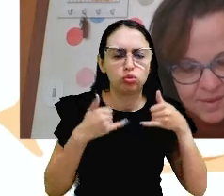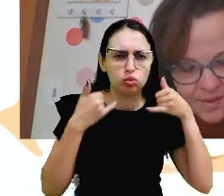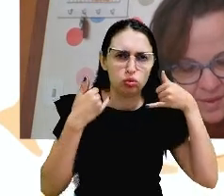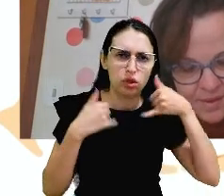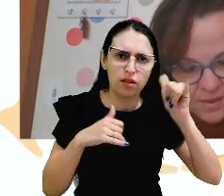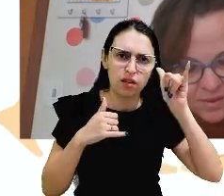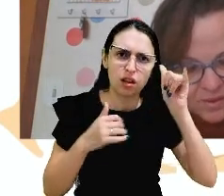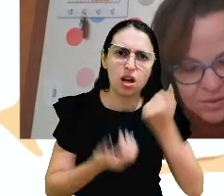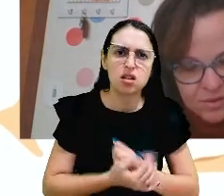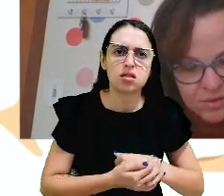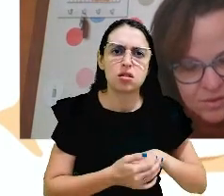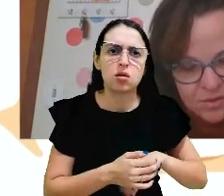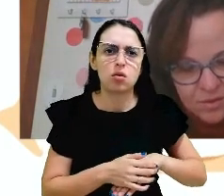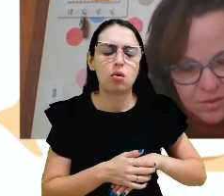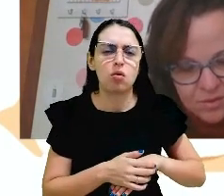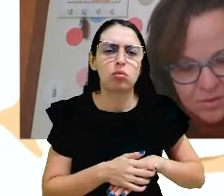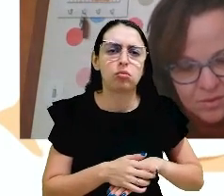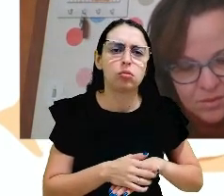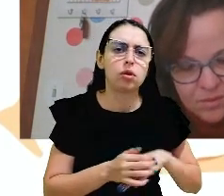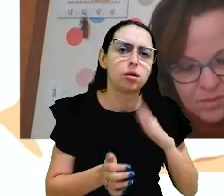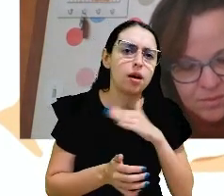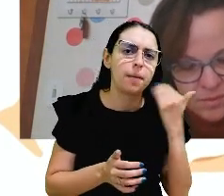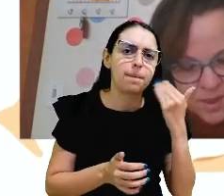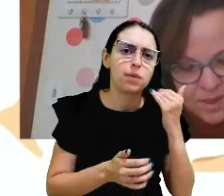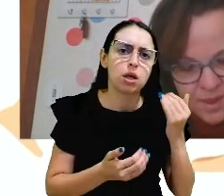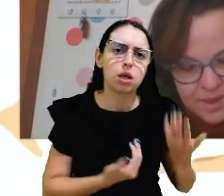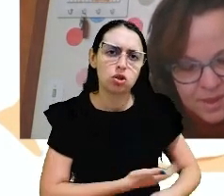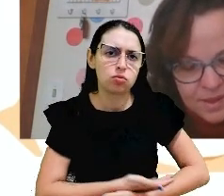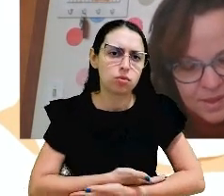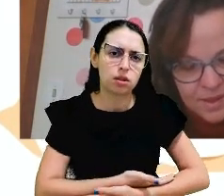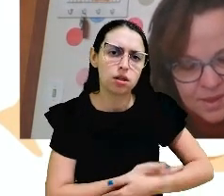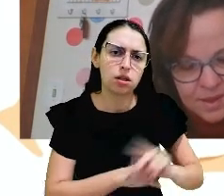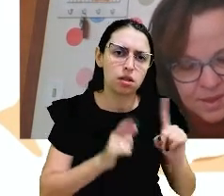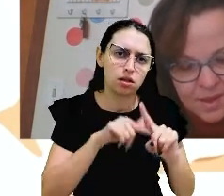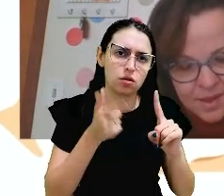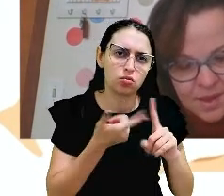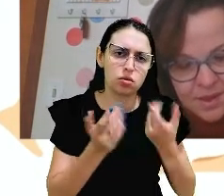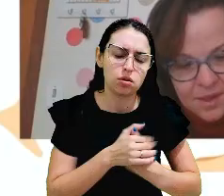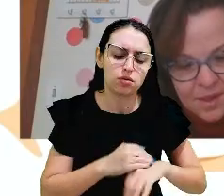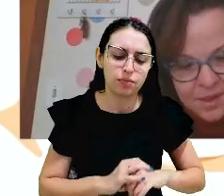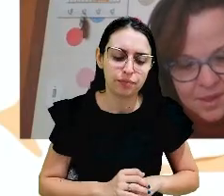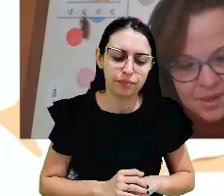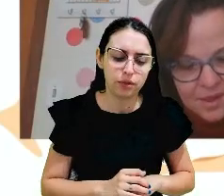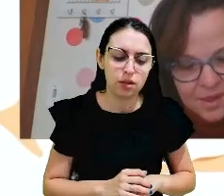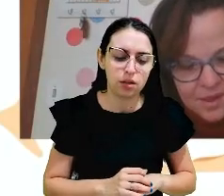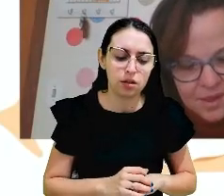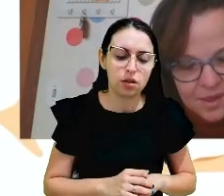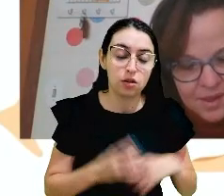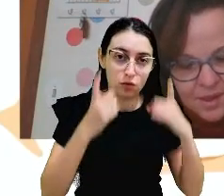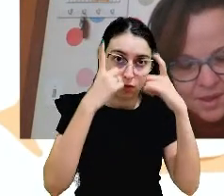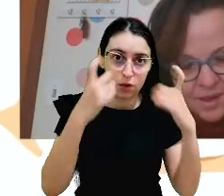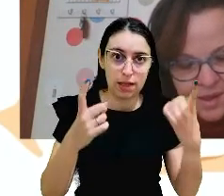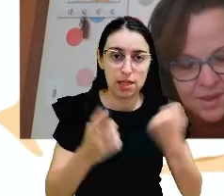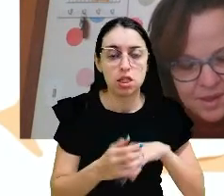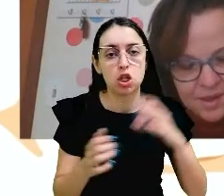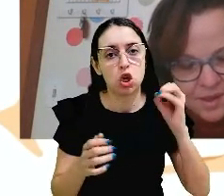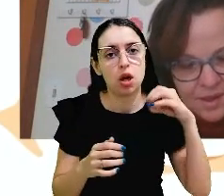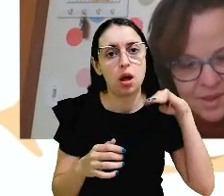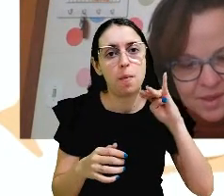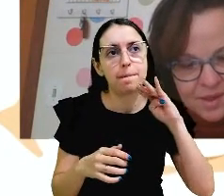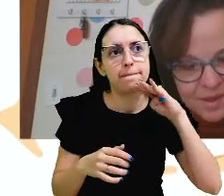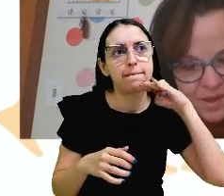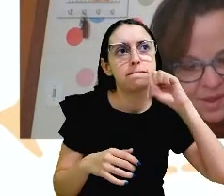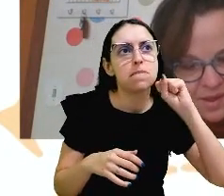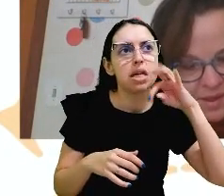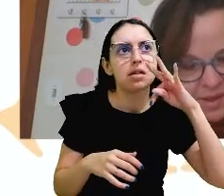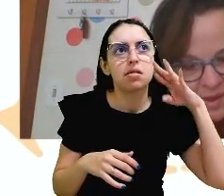filme Evitável e conversar um pouquinho mais sobre violência obstétrica aí, através da fala